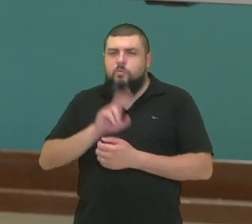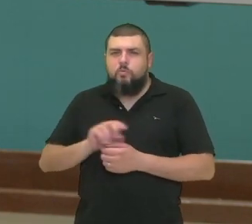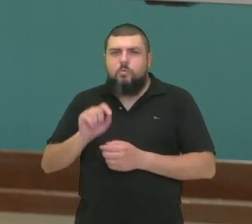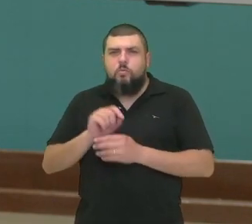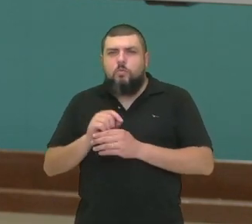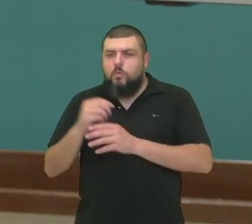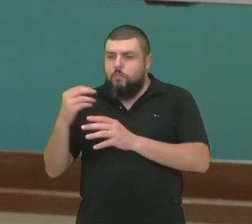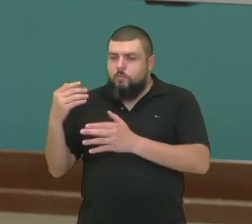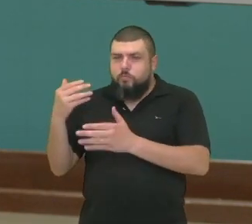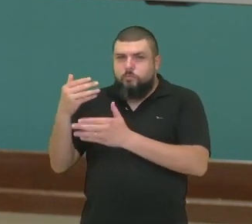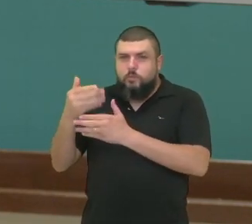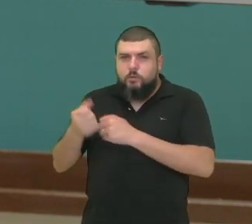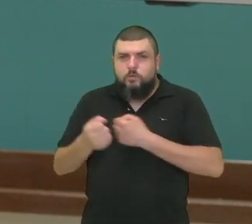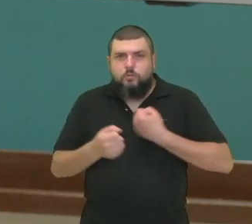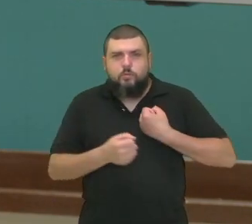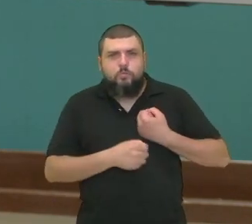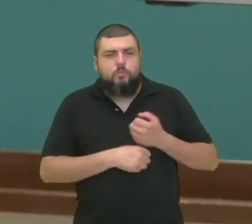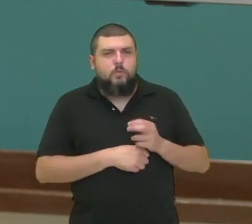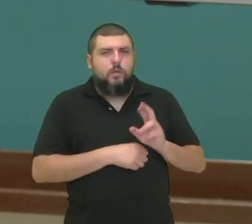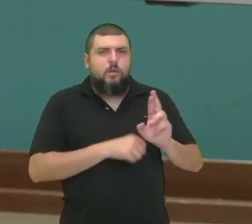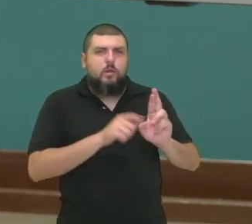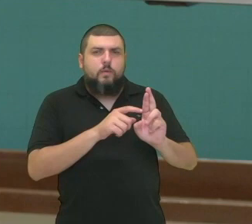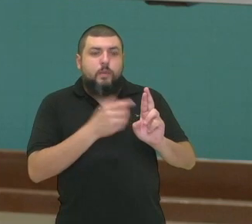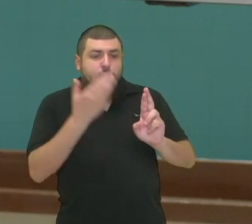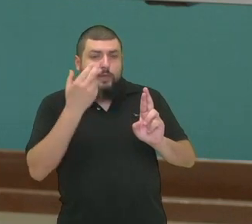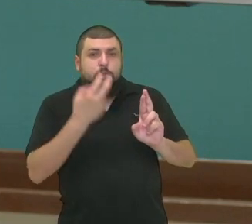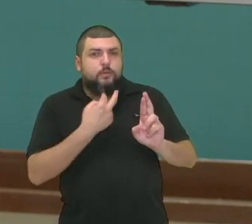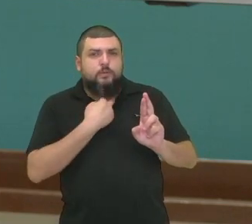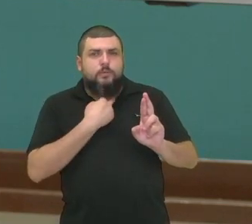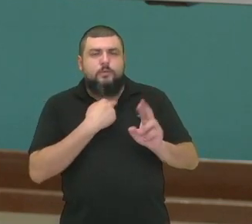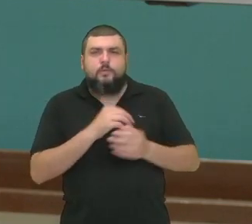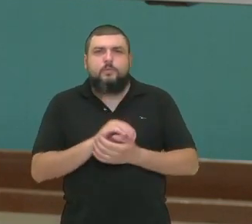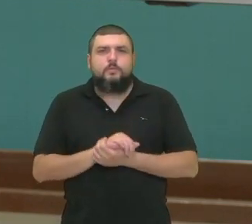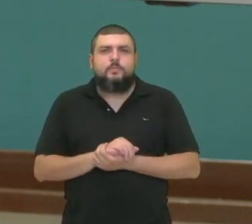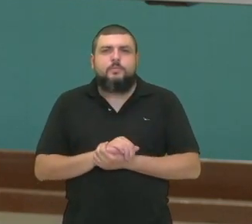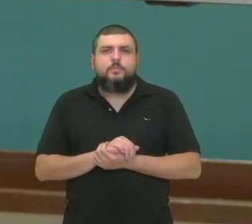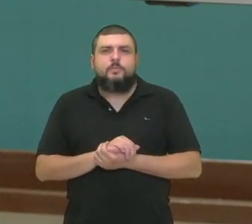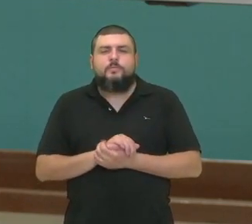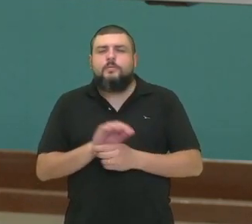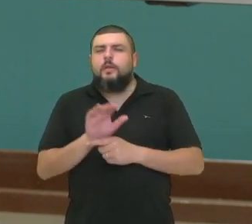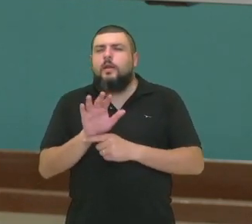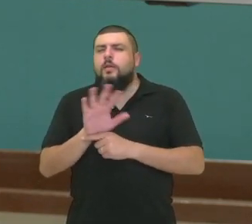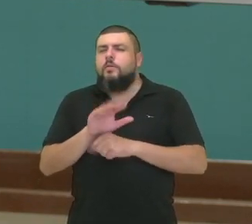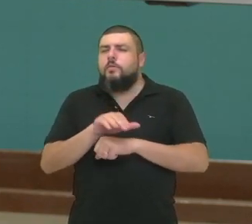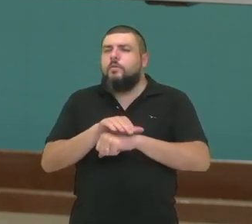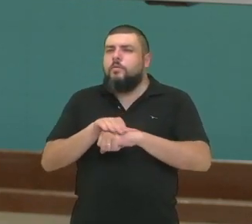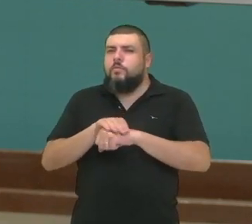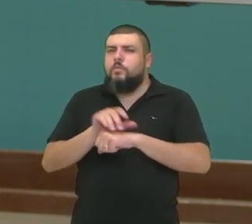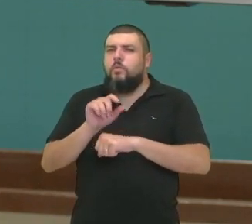o conjunto dos números reais não nos possibilitava. Nesse vídeo, nós conversamos sobre a